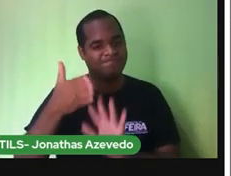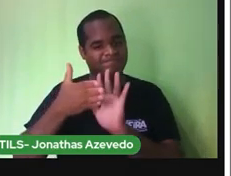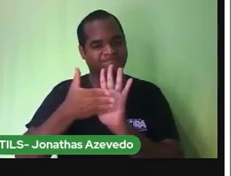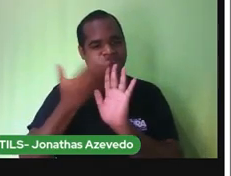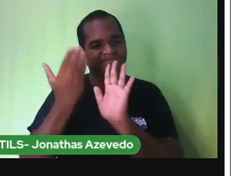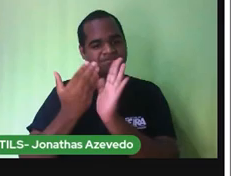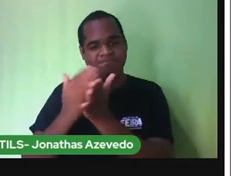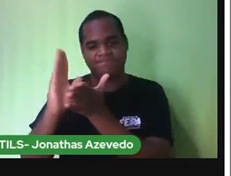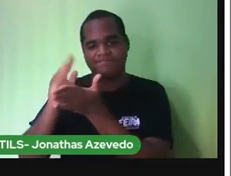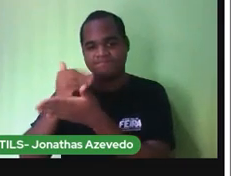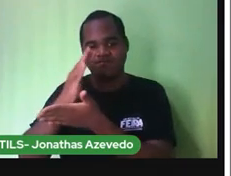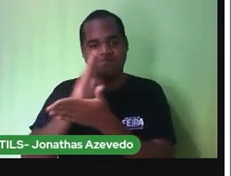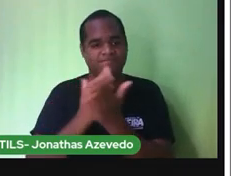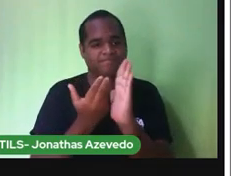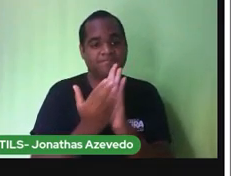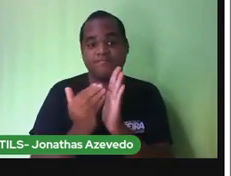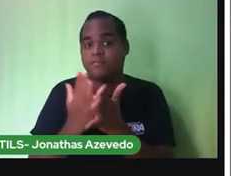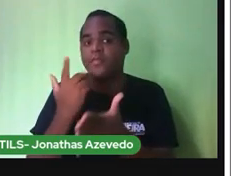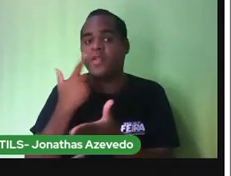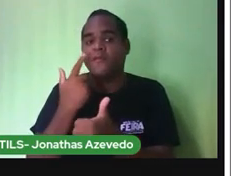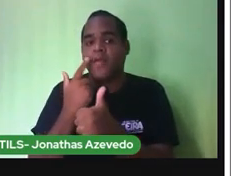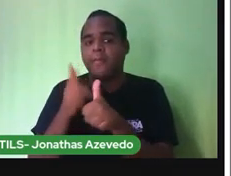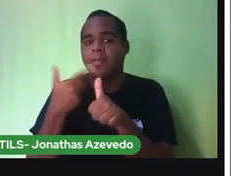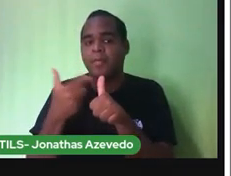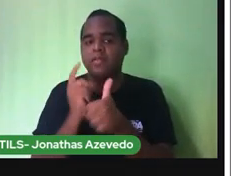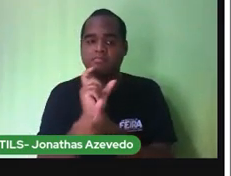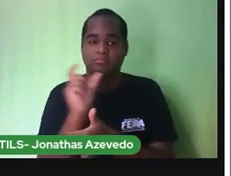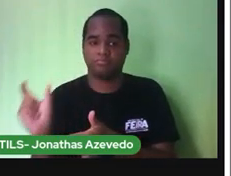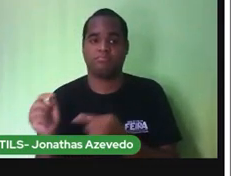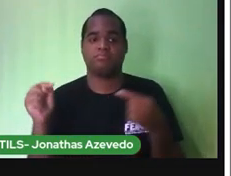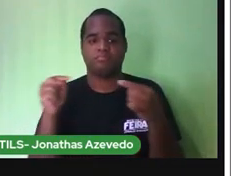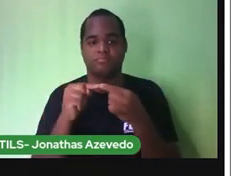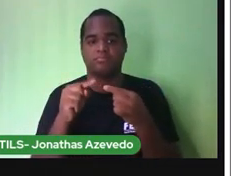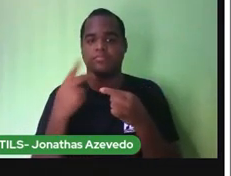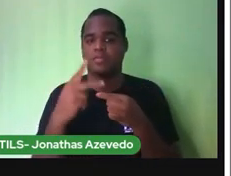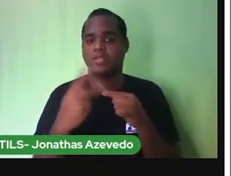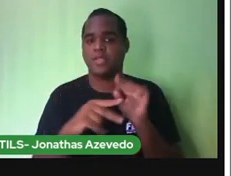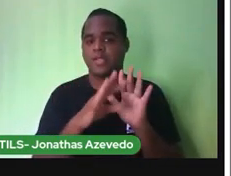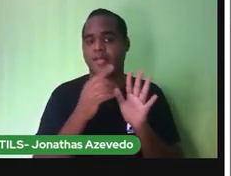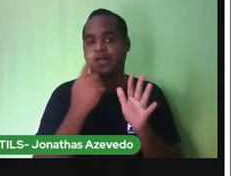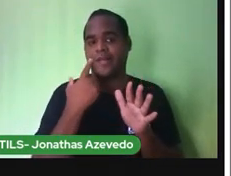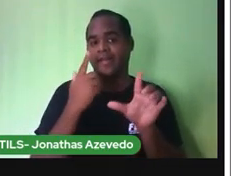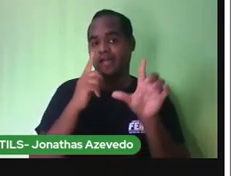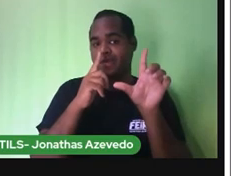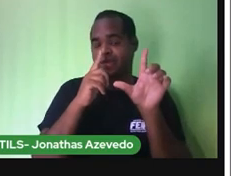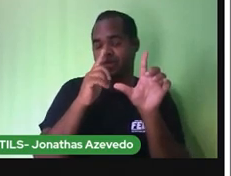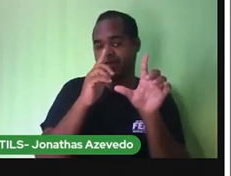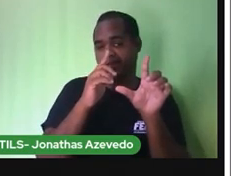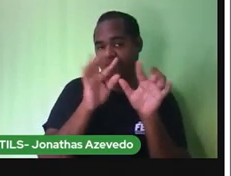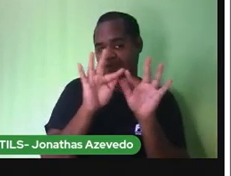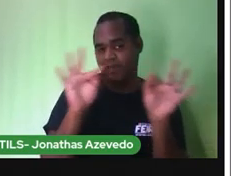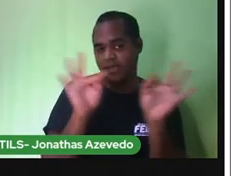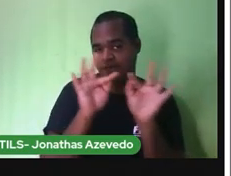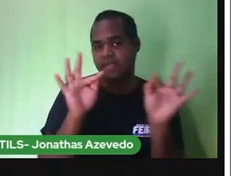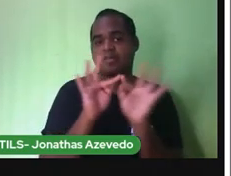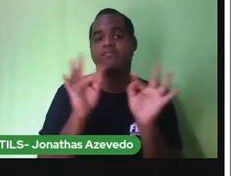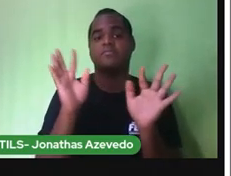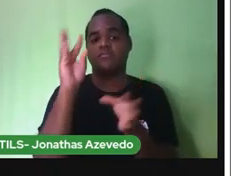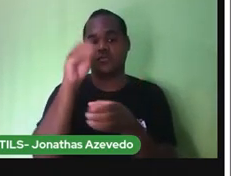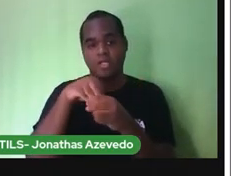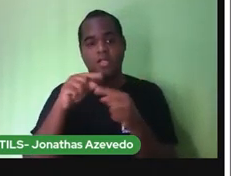as primeiras atividades as palavras dentro da frase separamos as